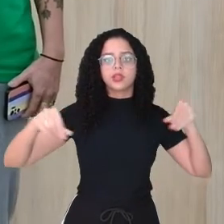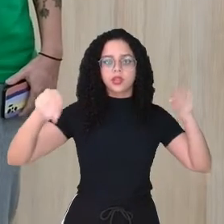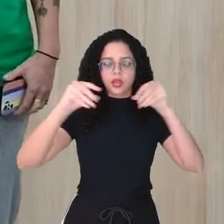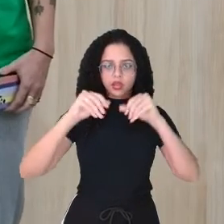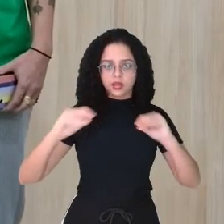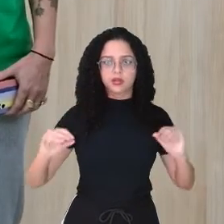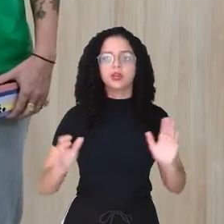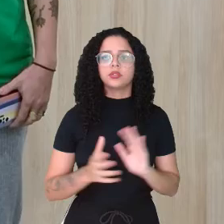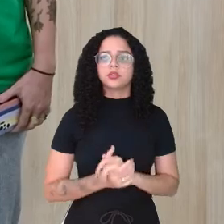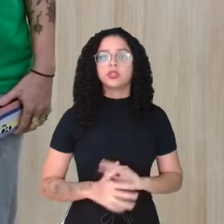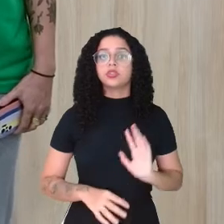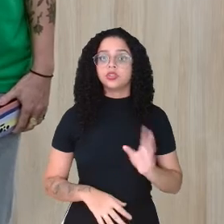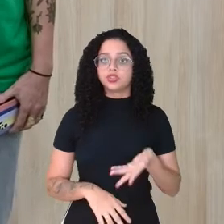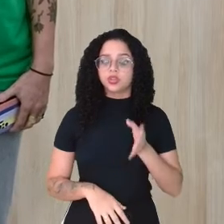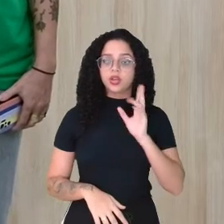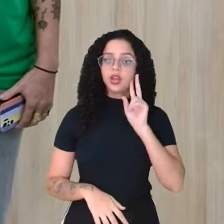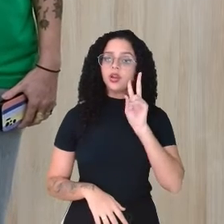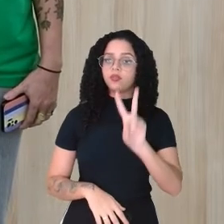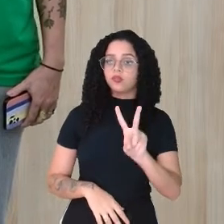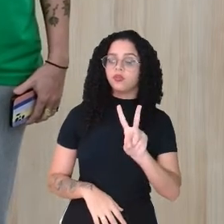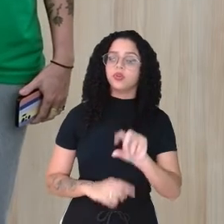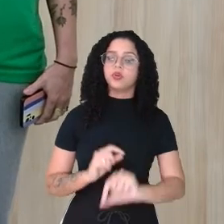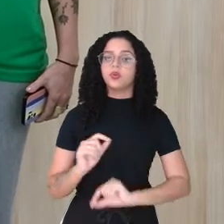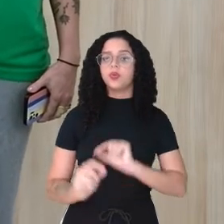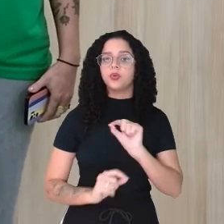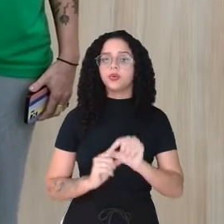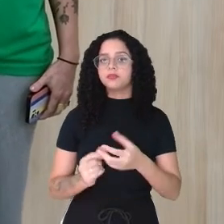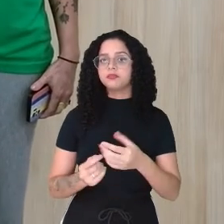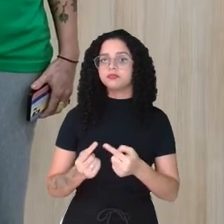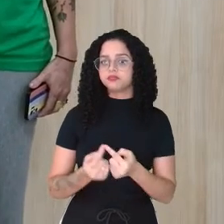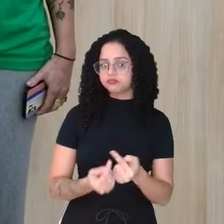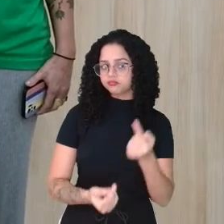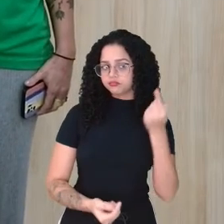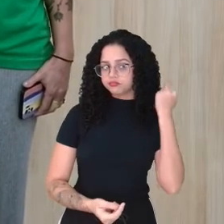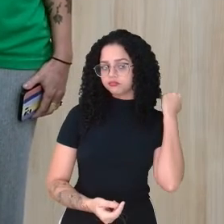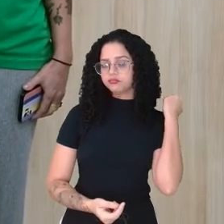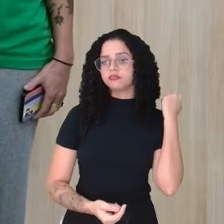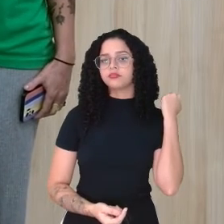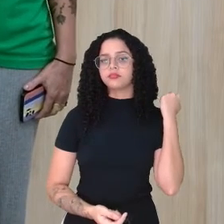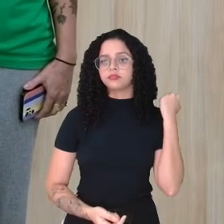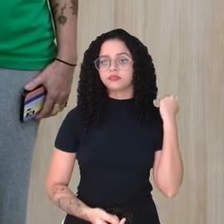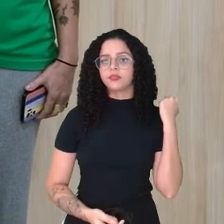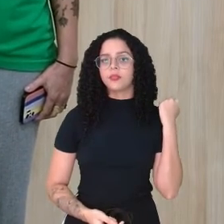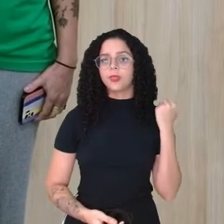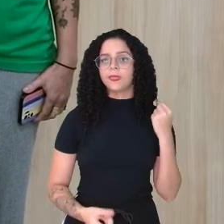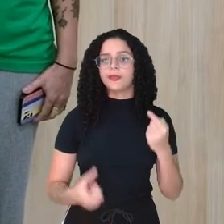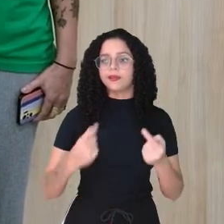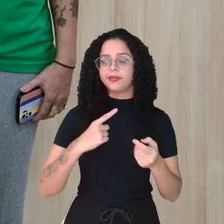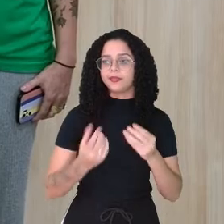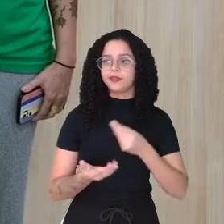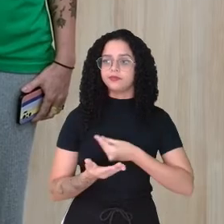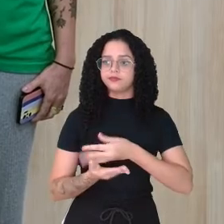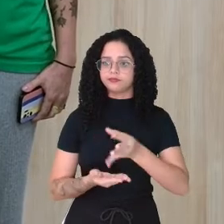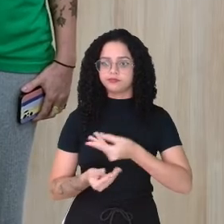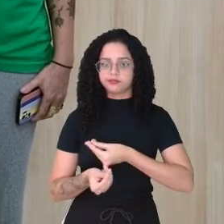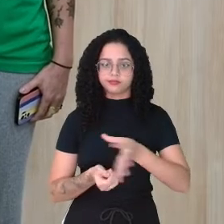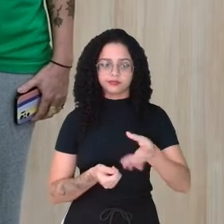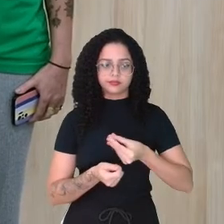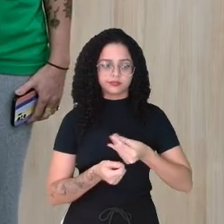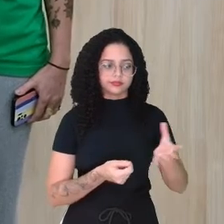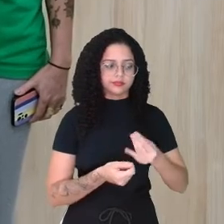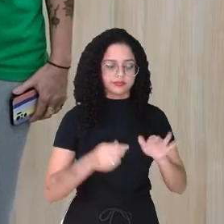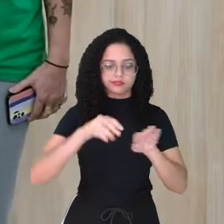que a gente já observou, né, que desde lá as capitanias hereditárias, essa distribuição é desigual,